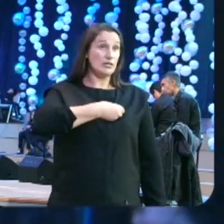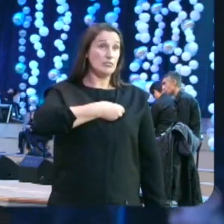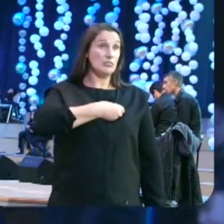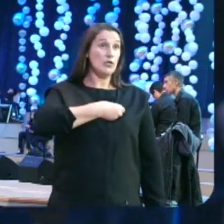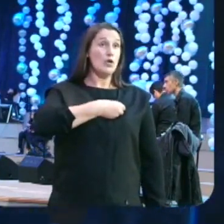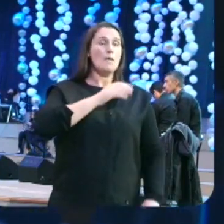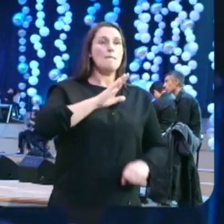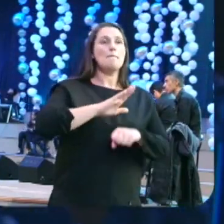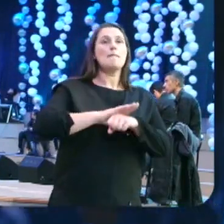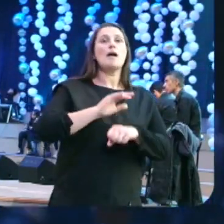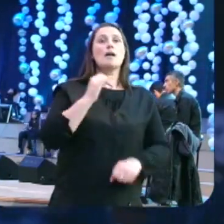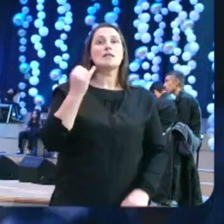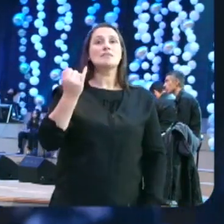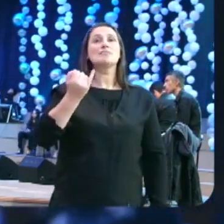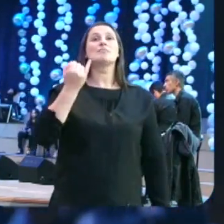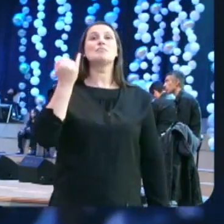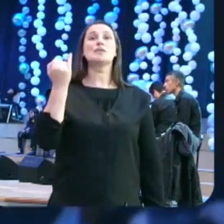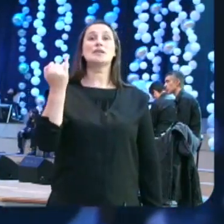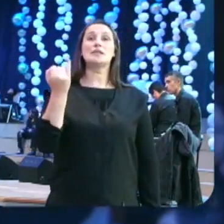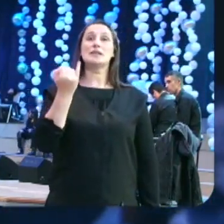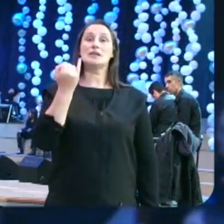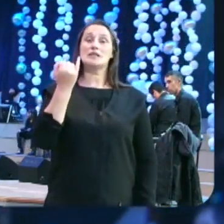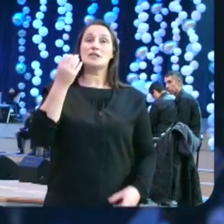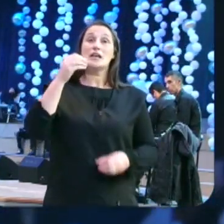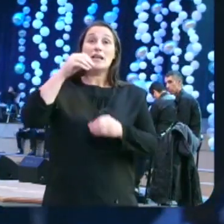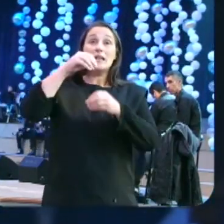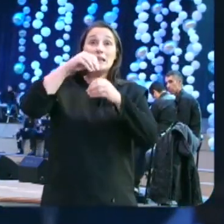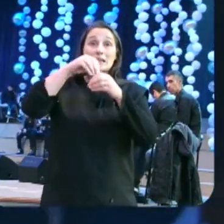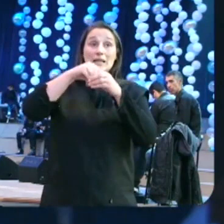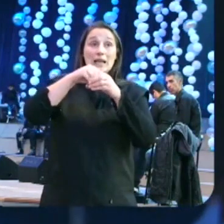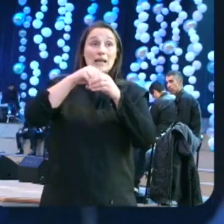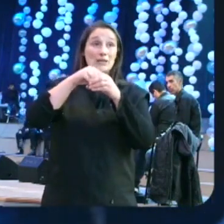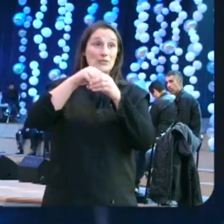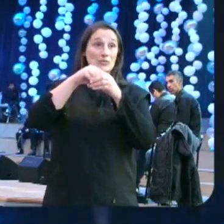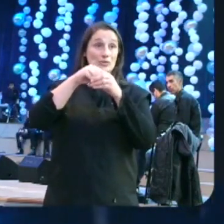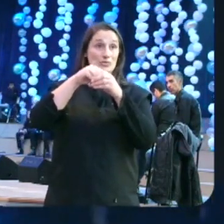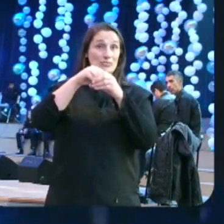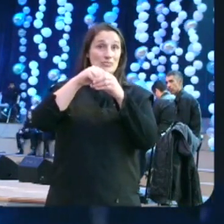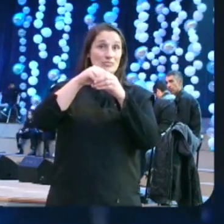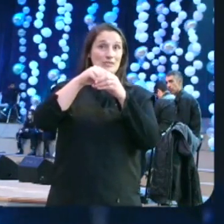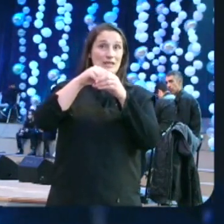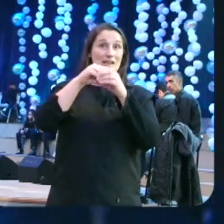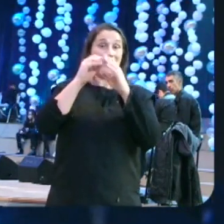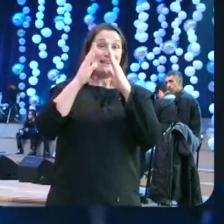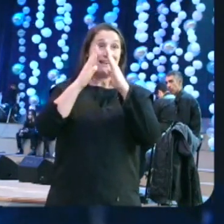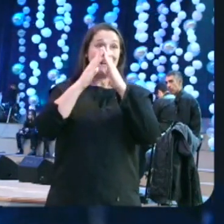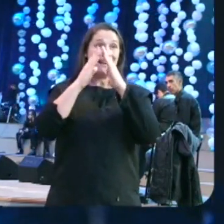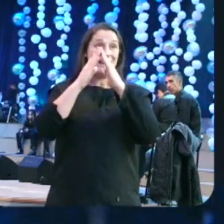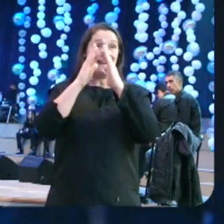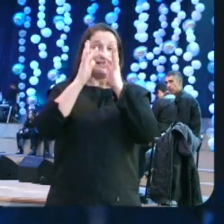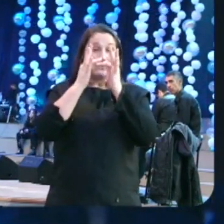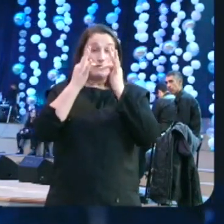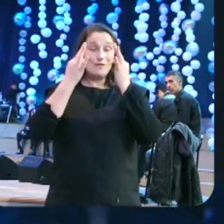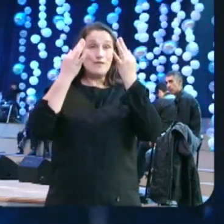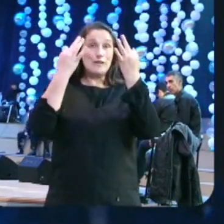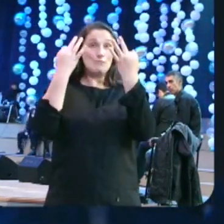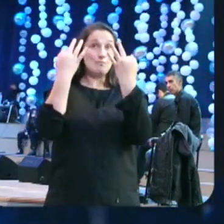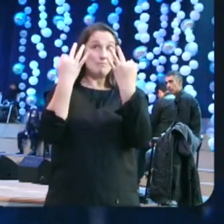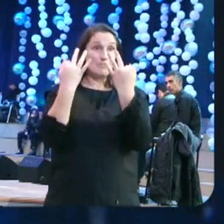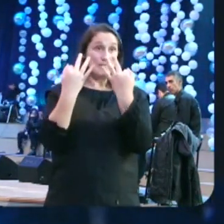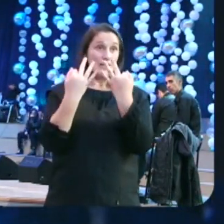que importa é que dentro do nosso relacionamento, dentro da nossa casa, dentro da nossa